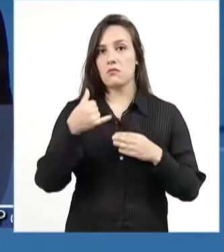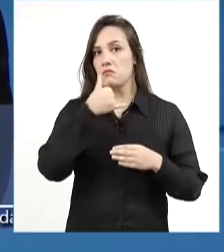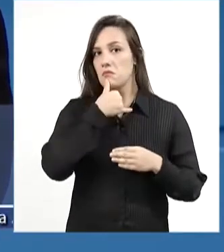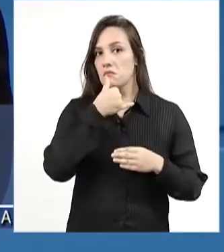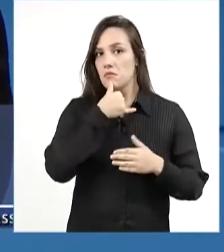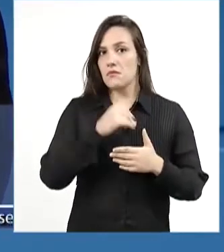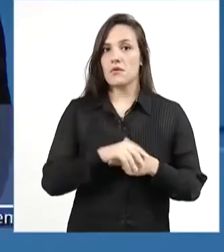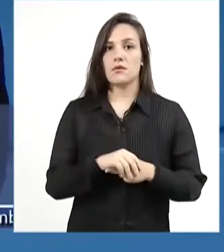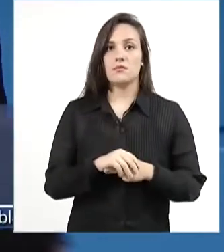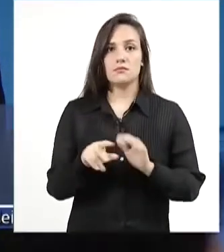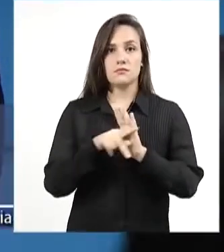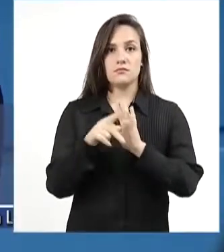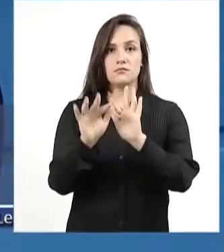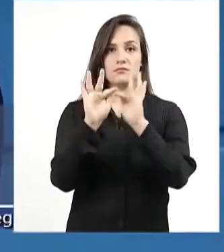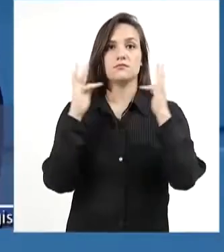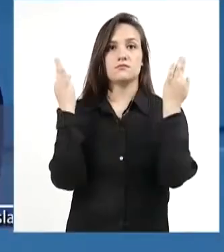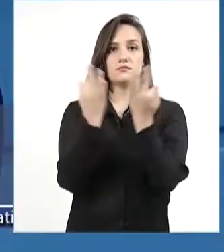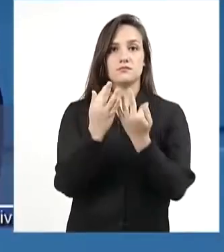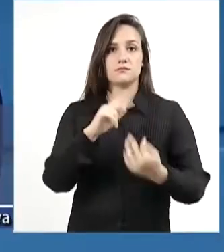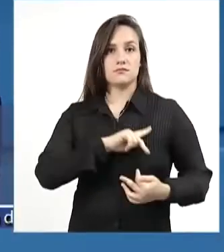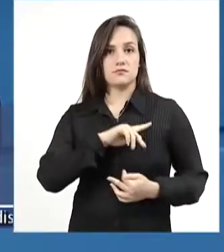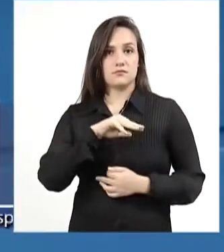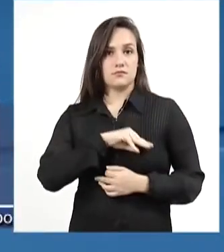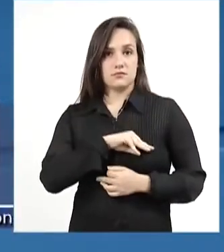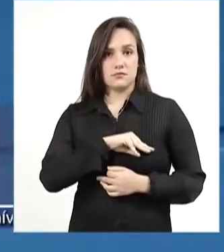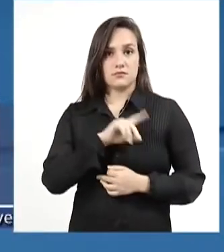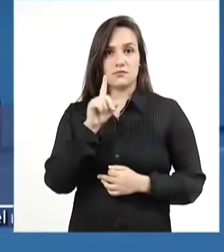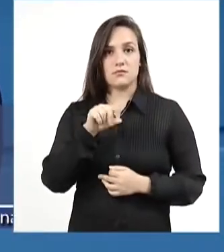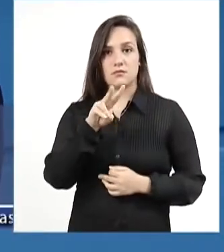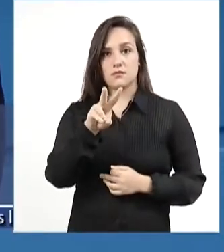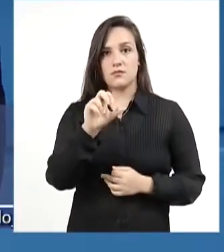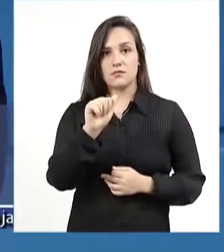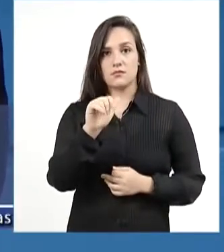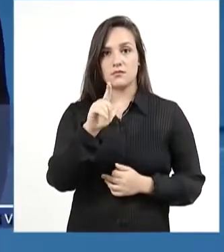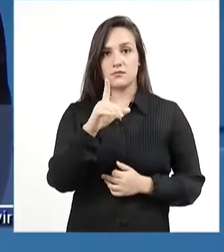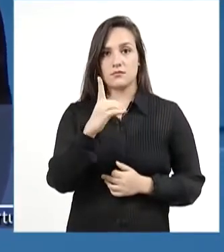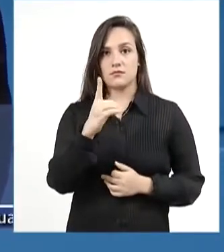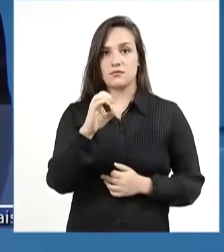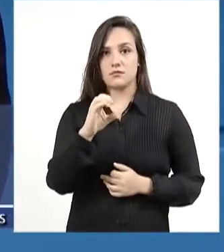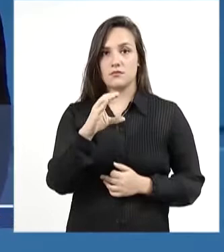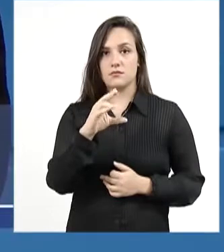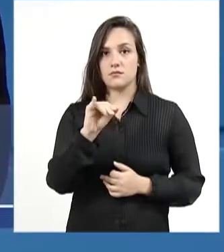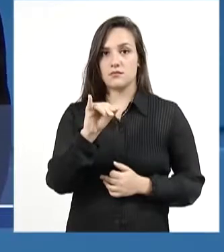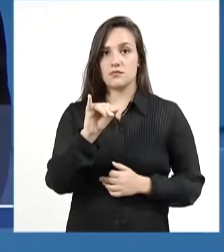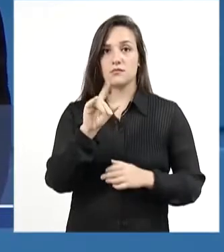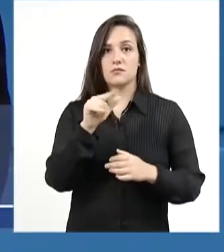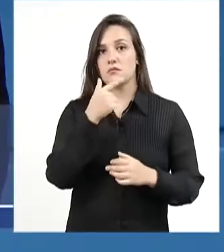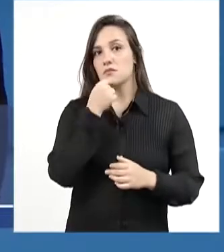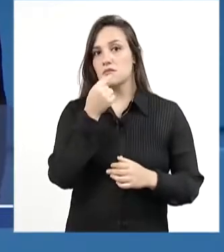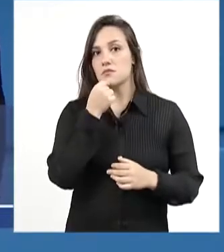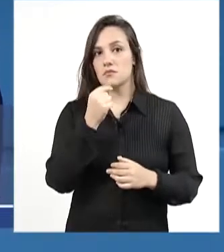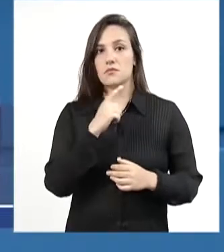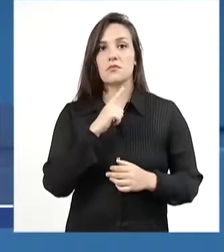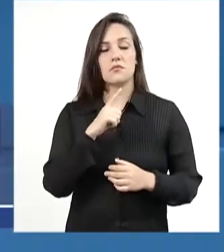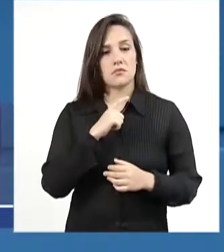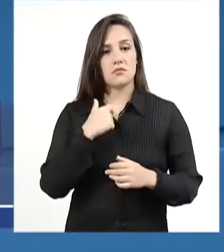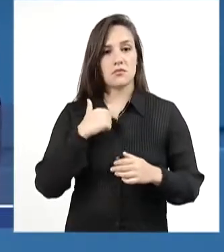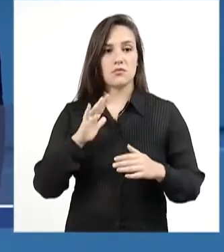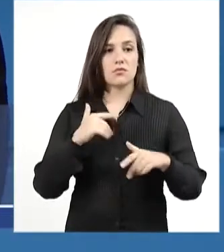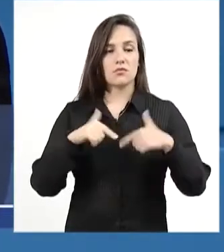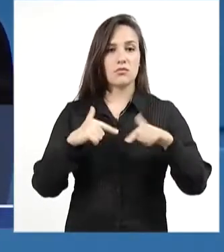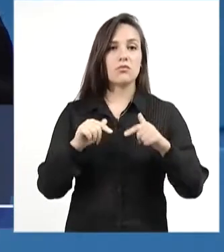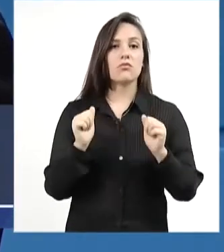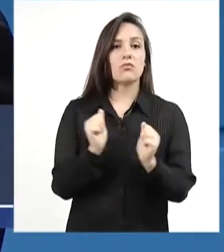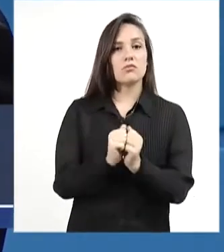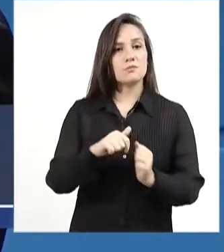A família do policial militar, do sargento da Polícia Militar, Valdeci José dos Santos, Esse policial teve a oportunidade de trabalhar com ele nas fileiras da